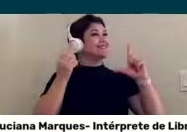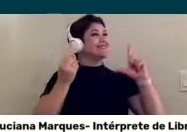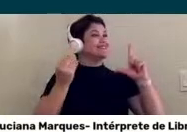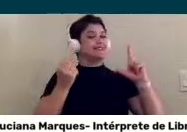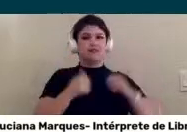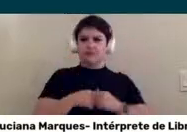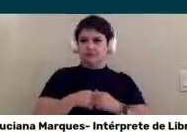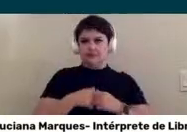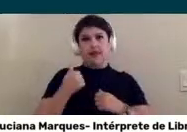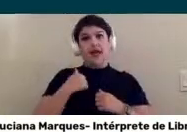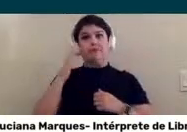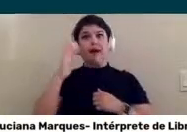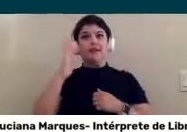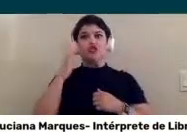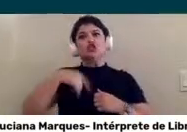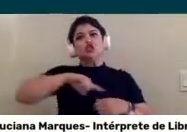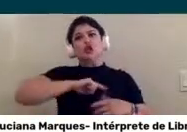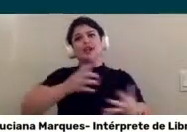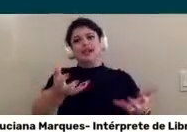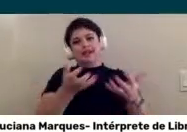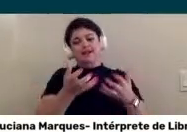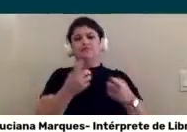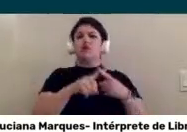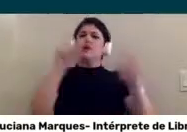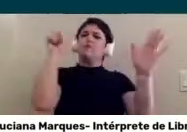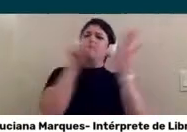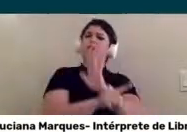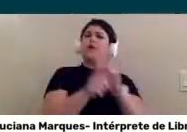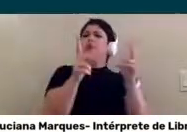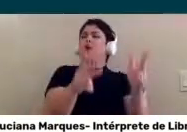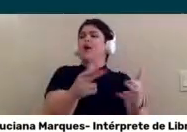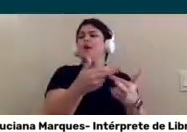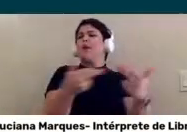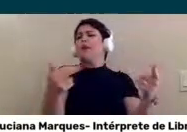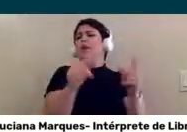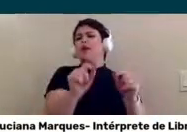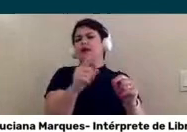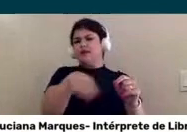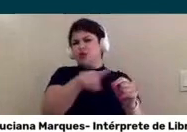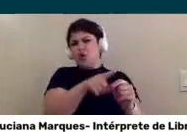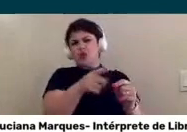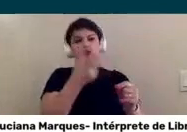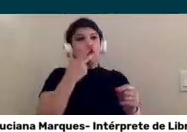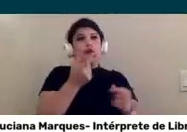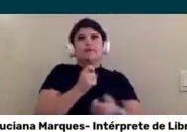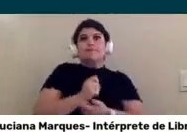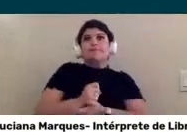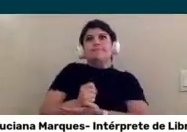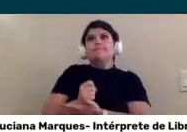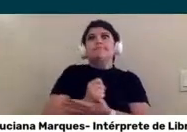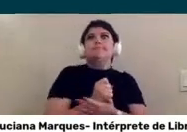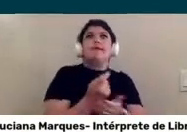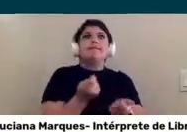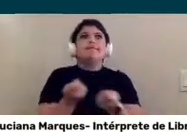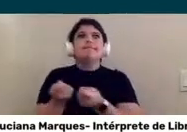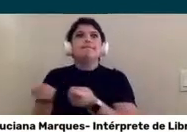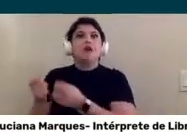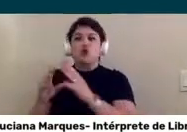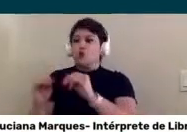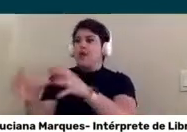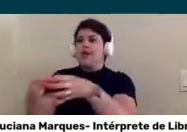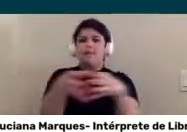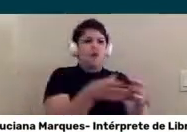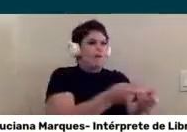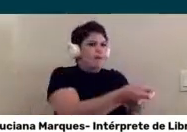Mas a gente precisava fazer isso. Então, a gente questionou coisas com todo esse controle que a gente acha que está fazendo, né? Todas as equipes, a gente precisa desenhar